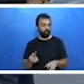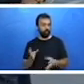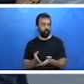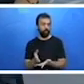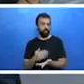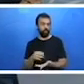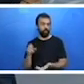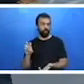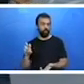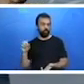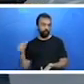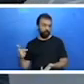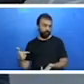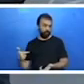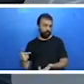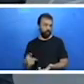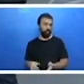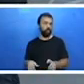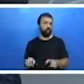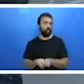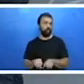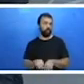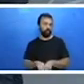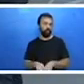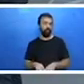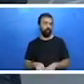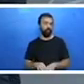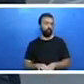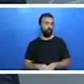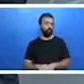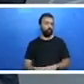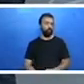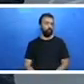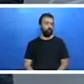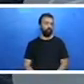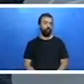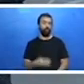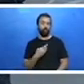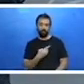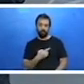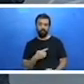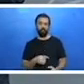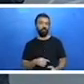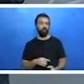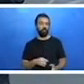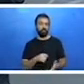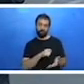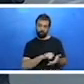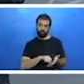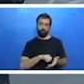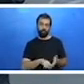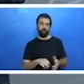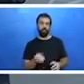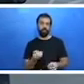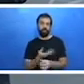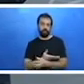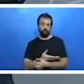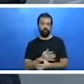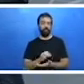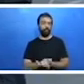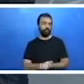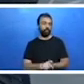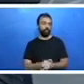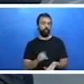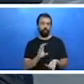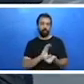61, o exercício 8 não precisa fazer. Você vai terminar o ortografar, lembra?